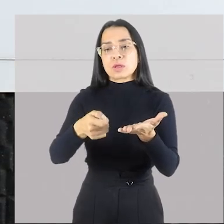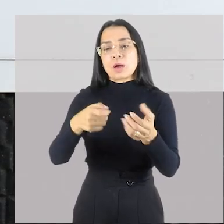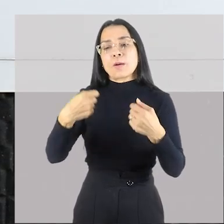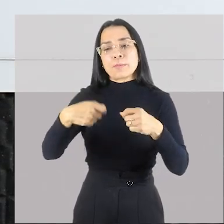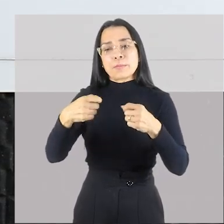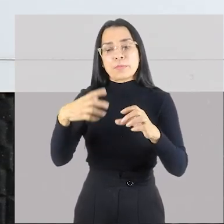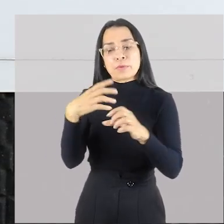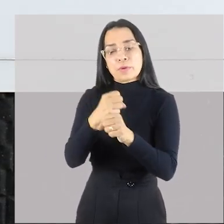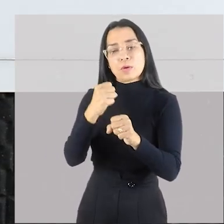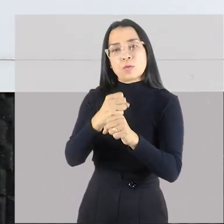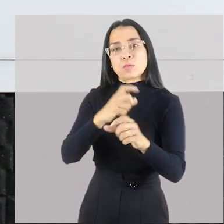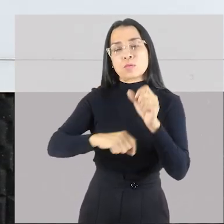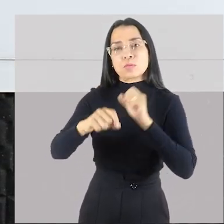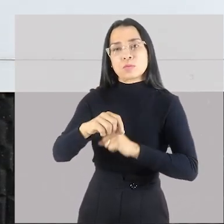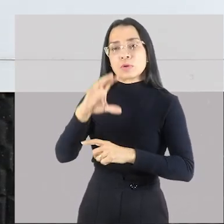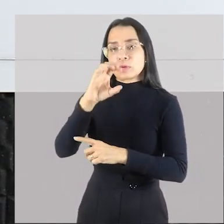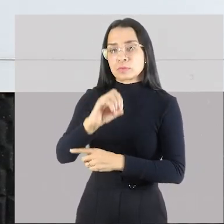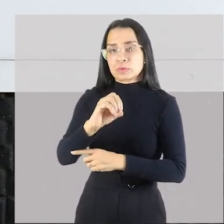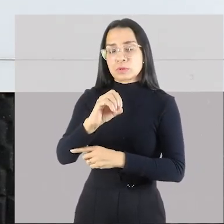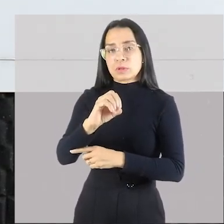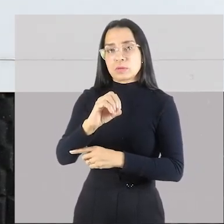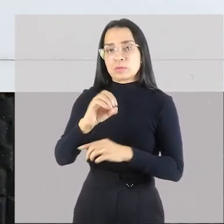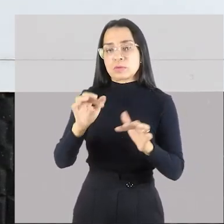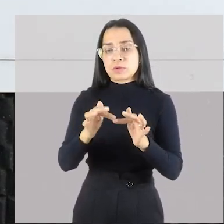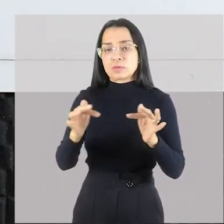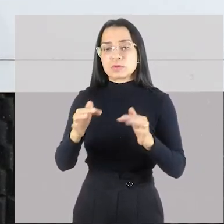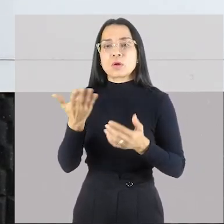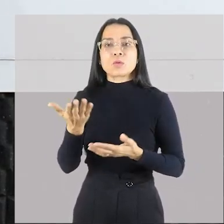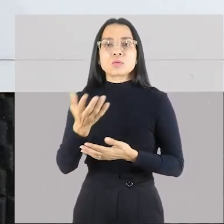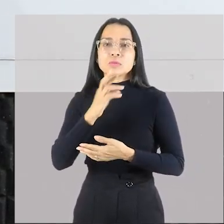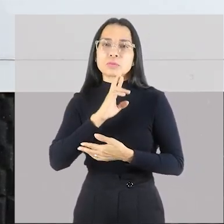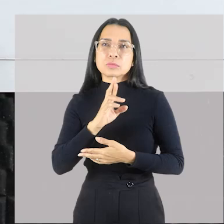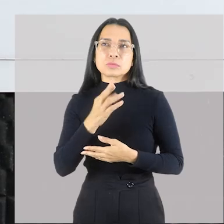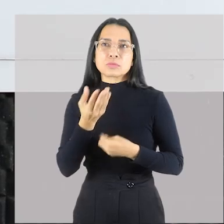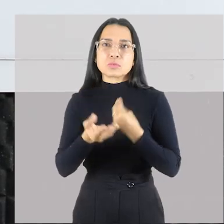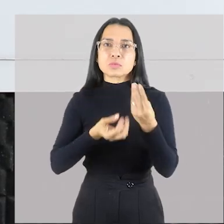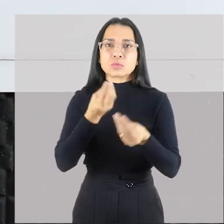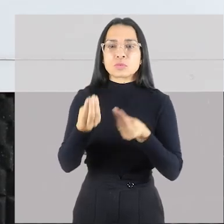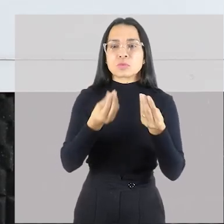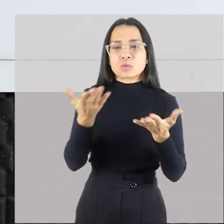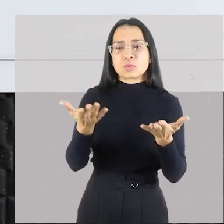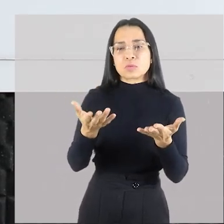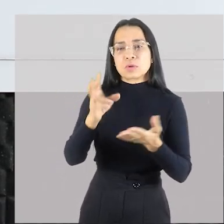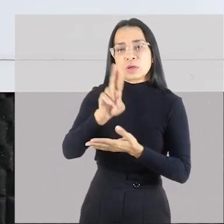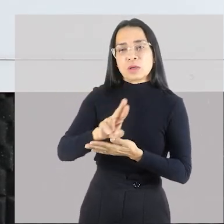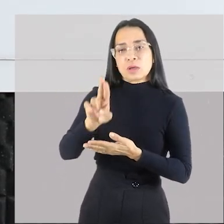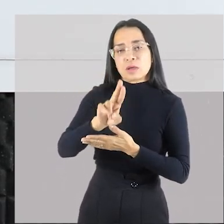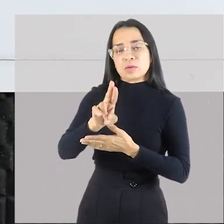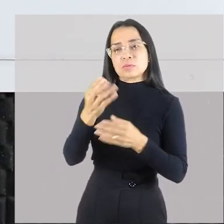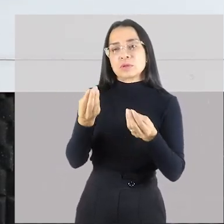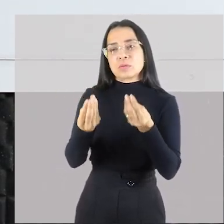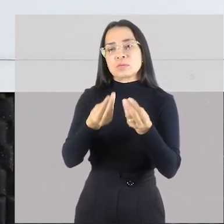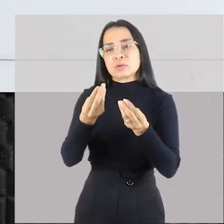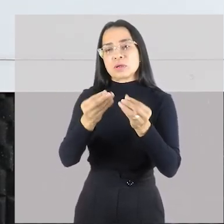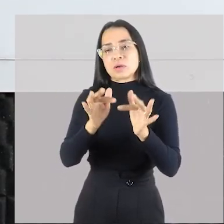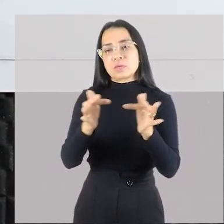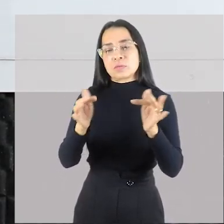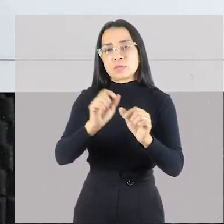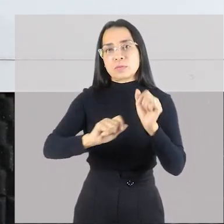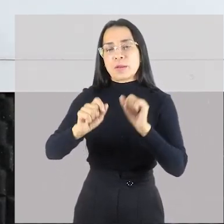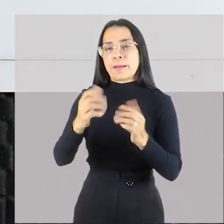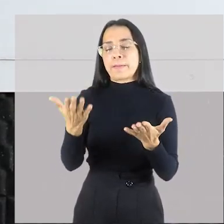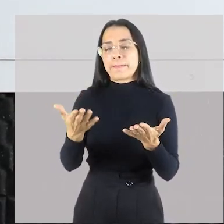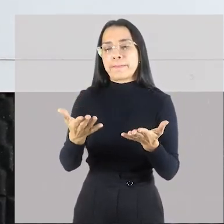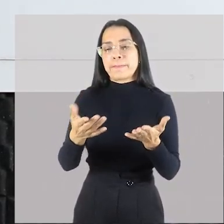da função, né? Uma das alternativas de calcular o zero da função é usar a fórmula menos b sobre a. Mas você pode